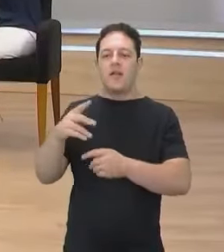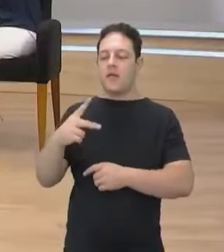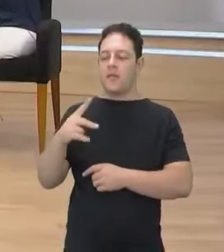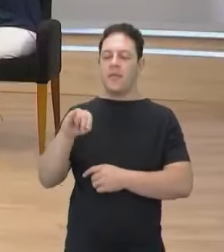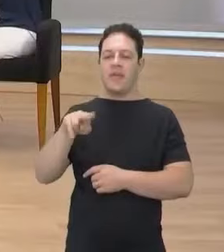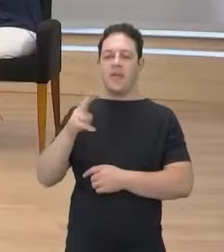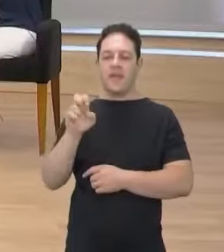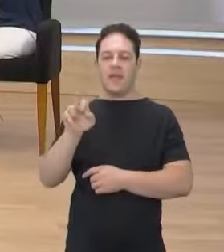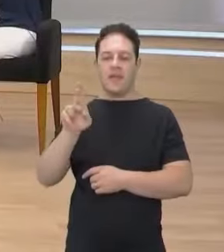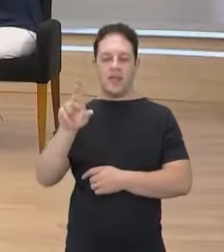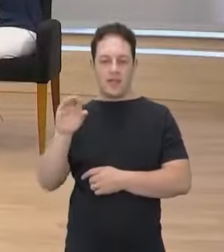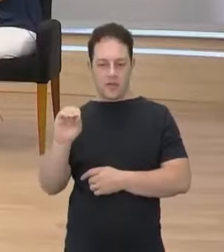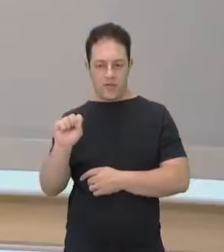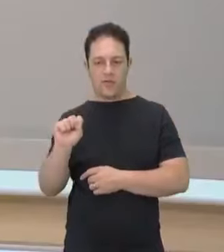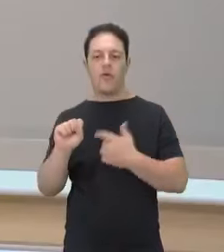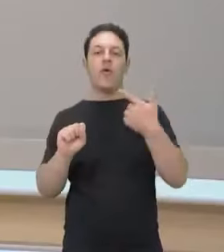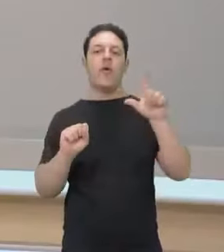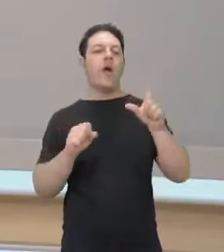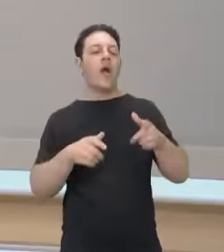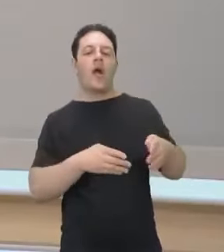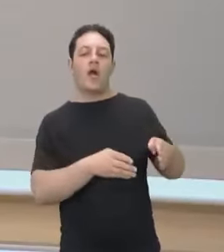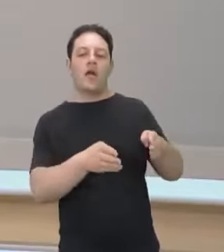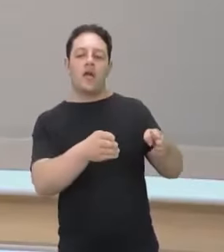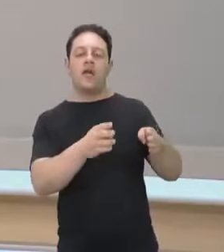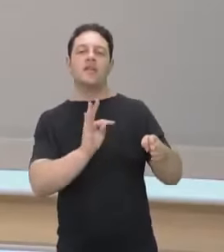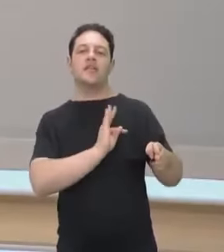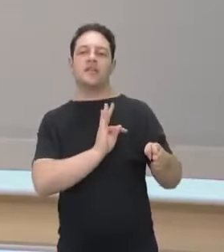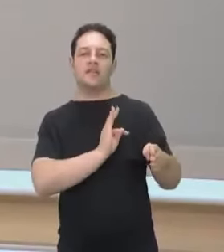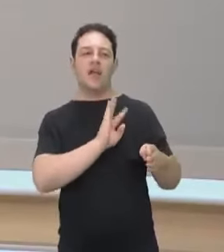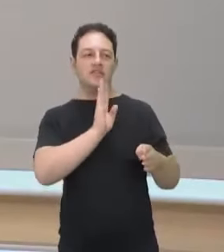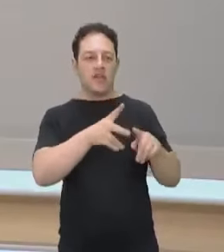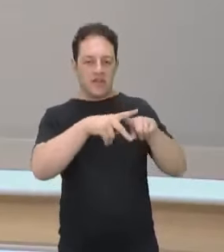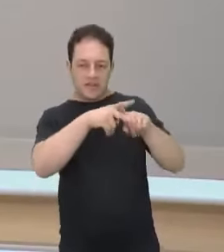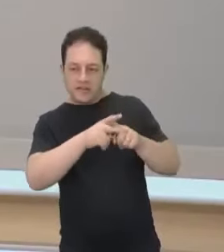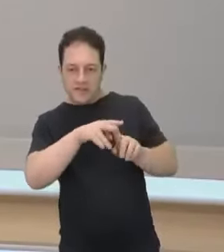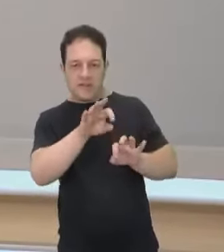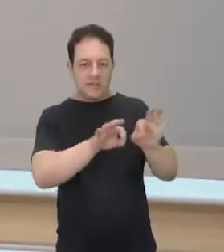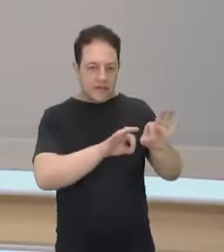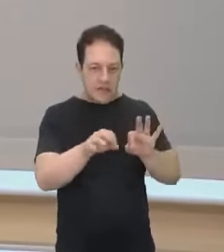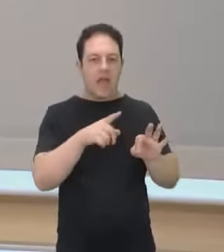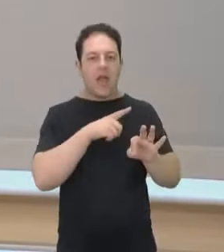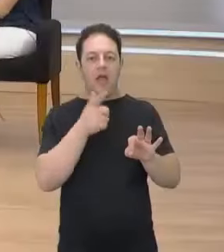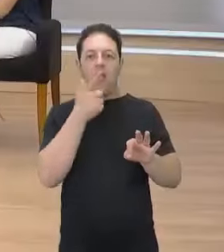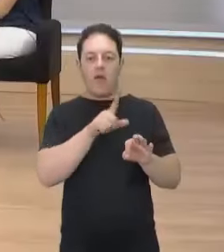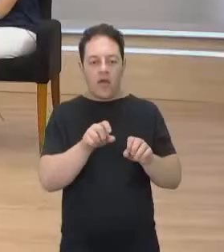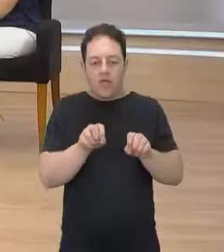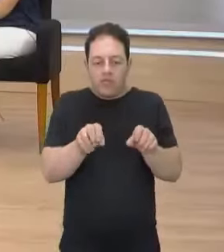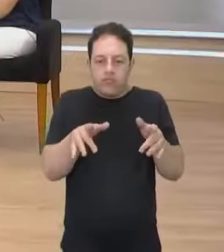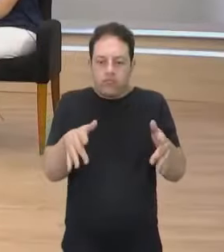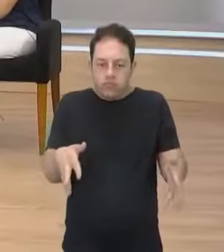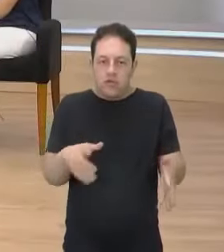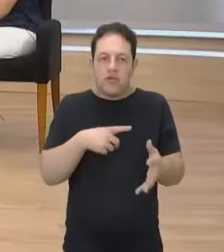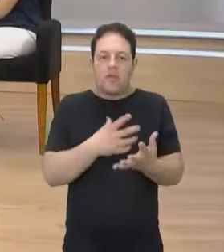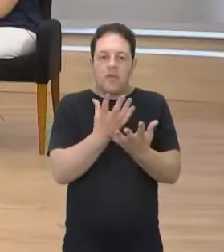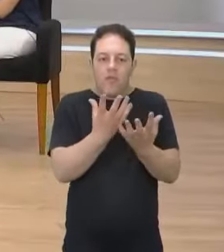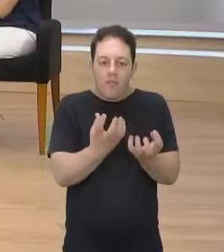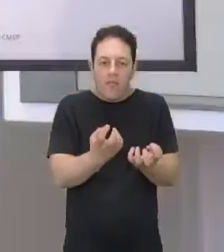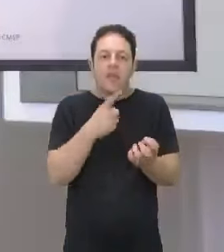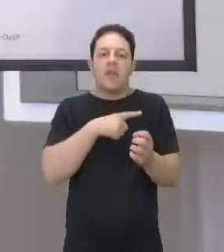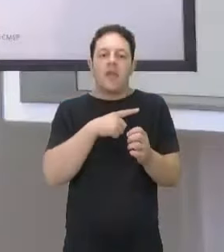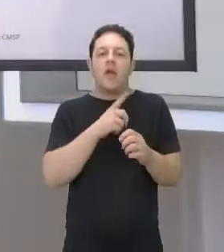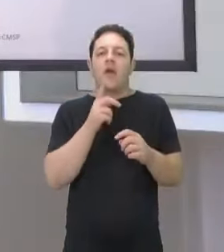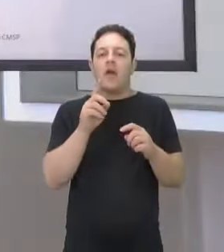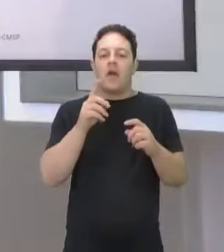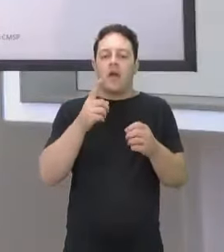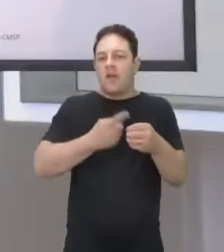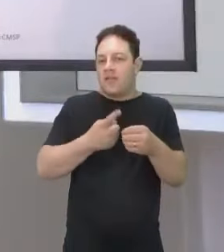eles foram retificados também. E aí também, quando tem a impermeabilização, claro. Que... Aí você tem todo um impacto urbano, né, que